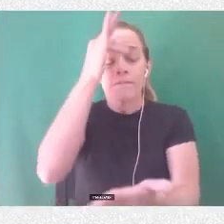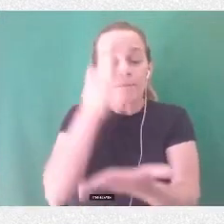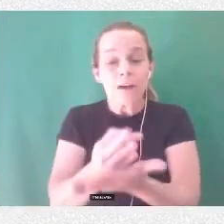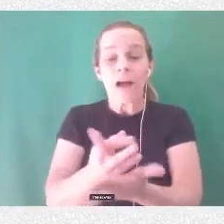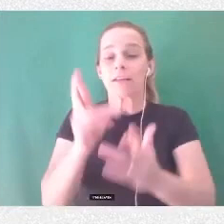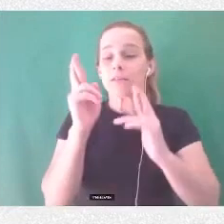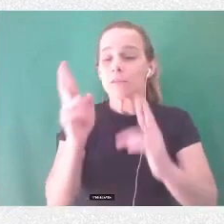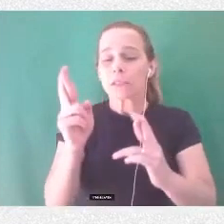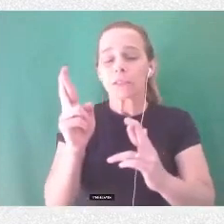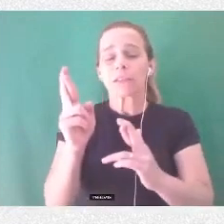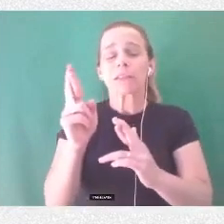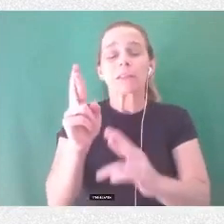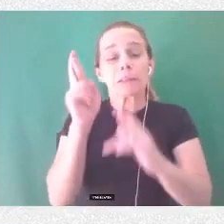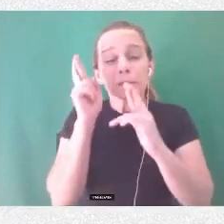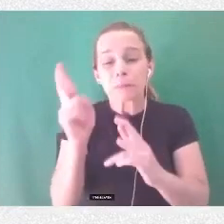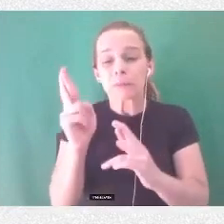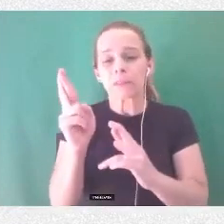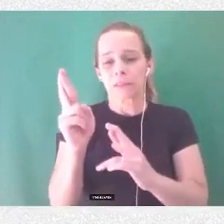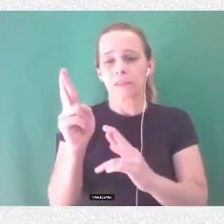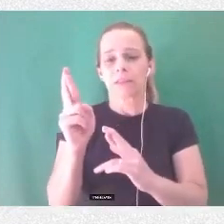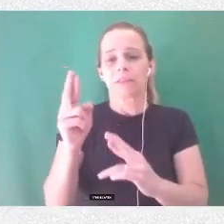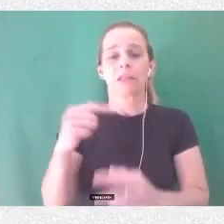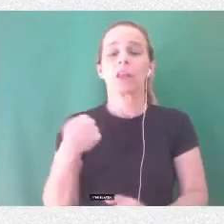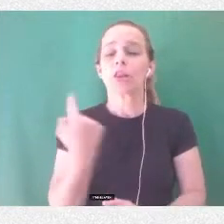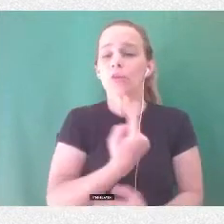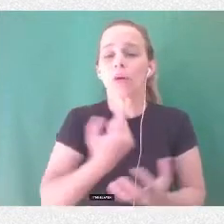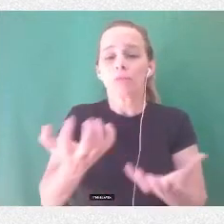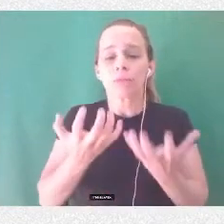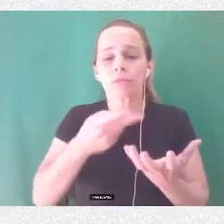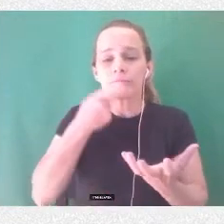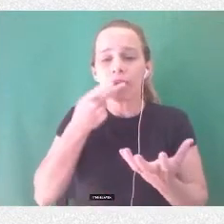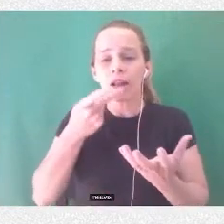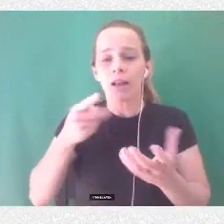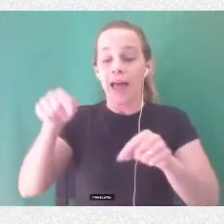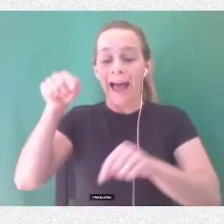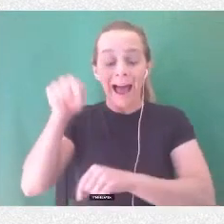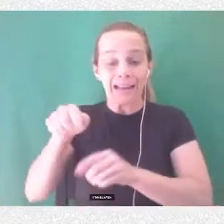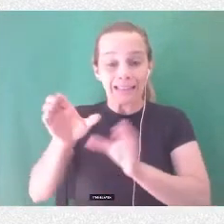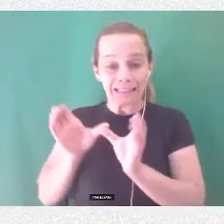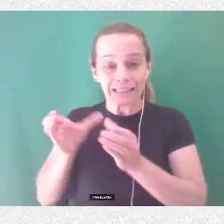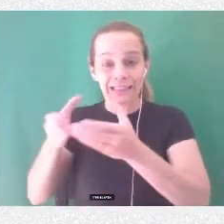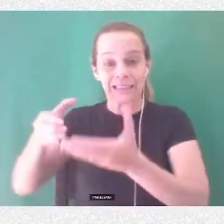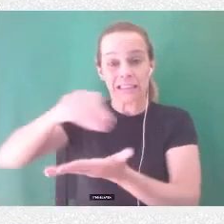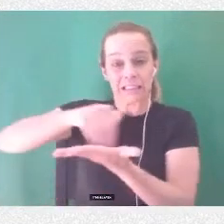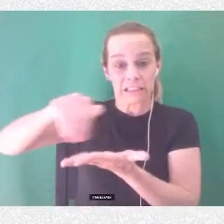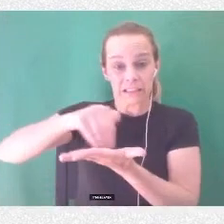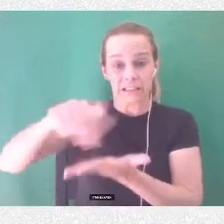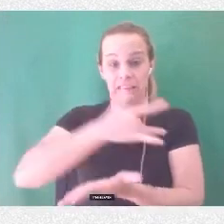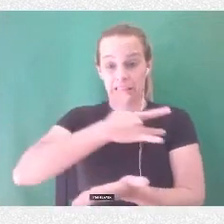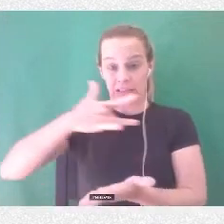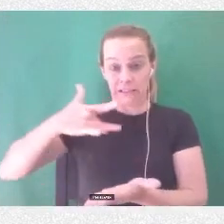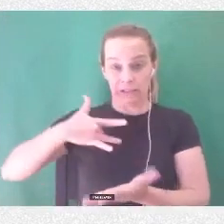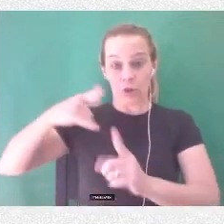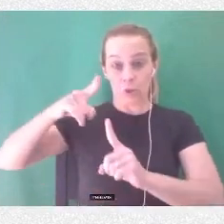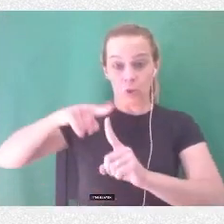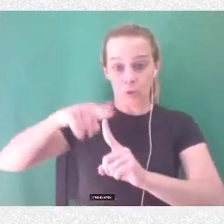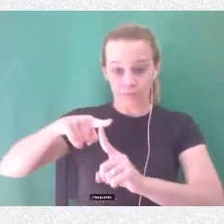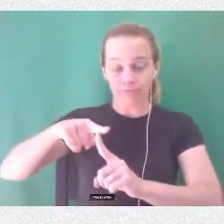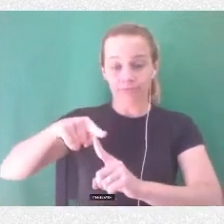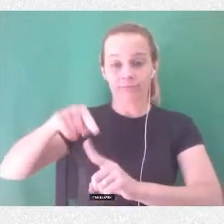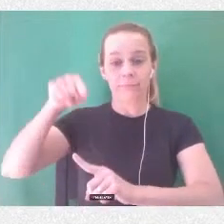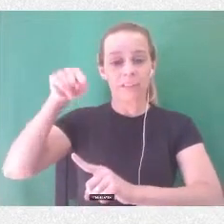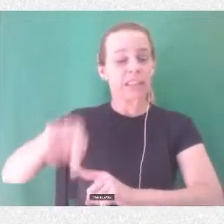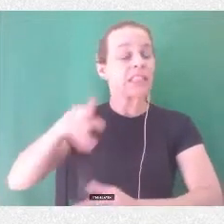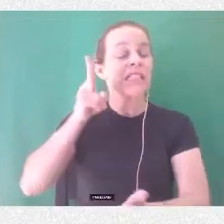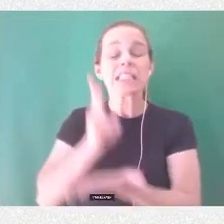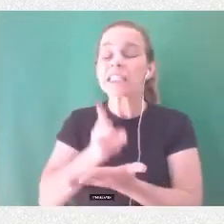esperançar, nós queremos dizer que a nossa equipe aqui em Toledo, pela Secretaria de Saúde, está e estará